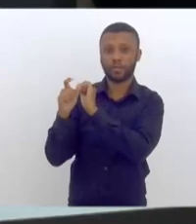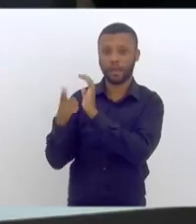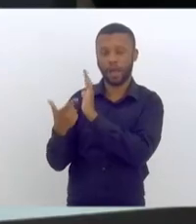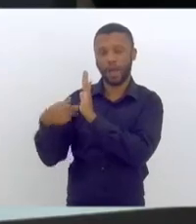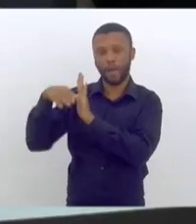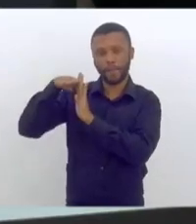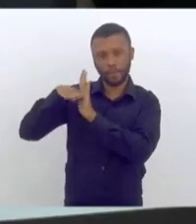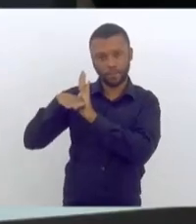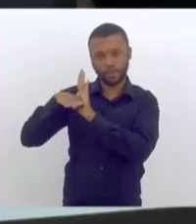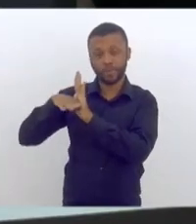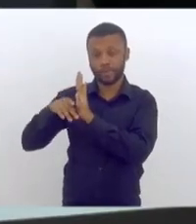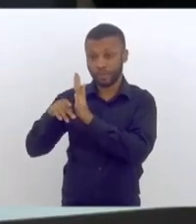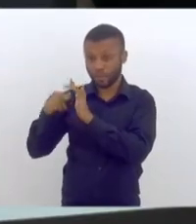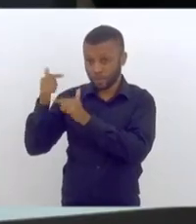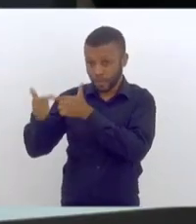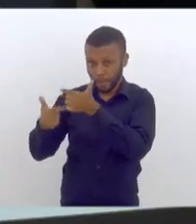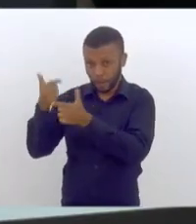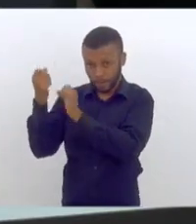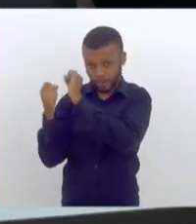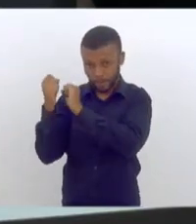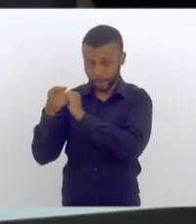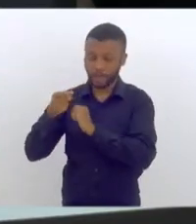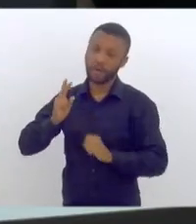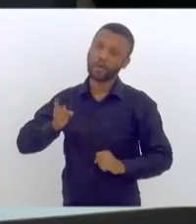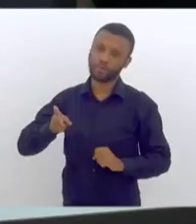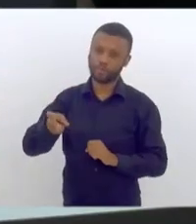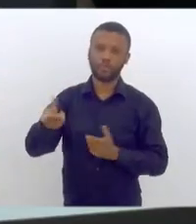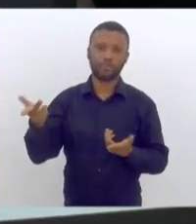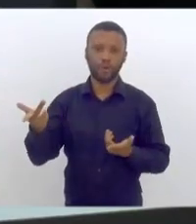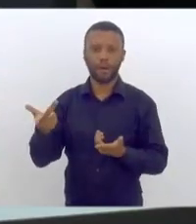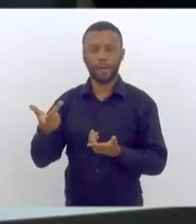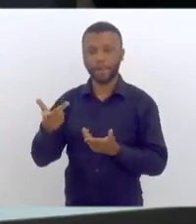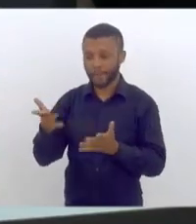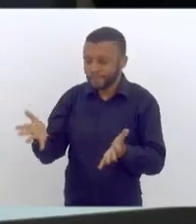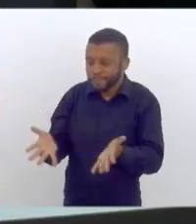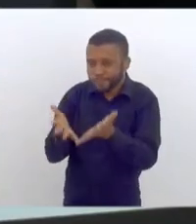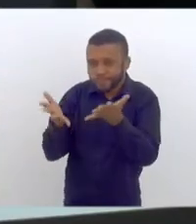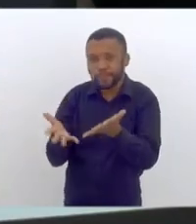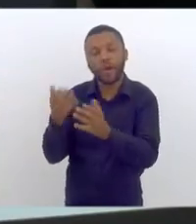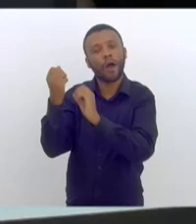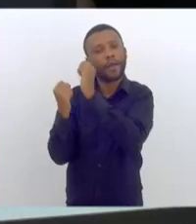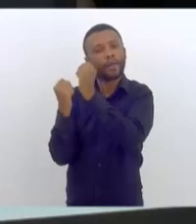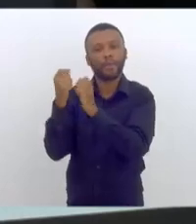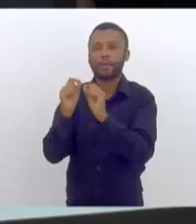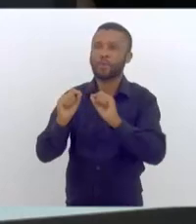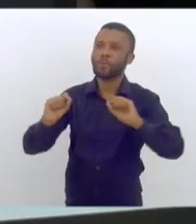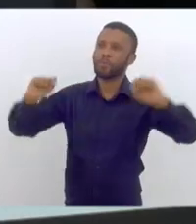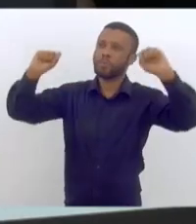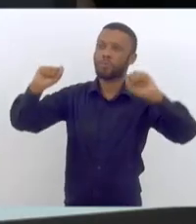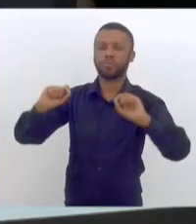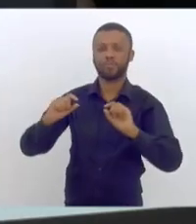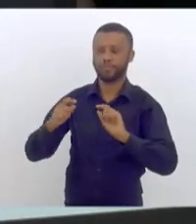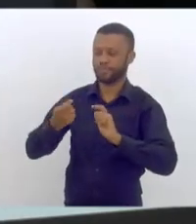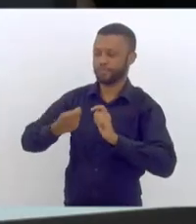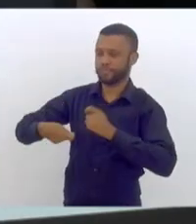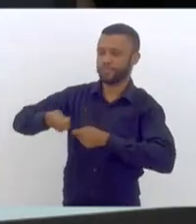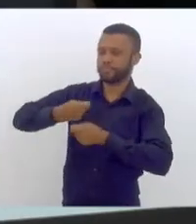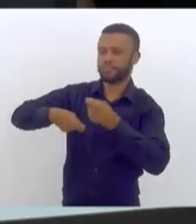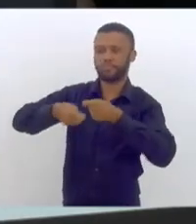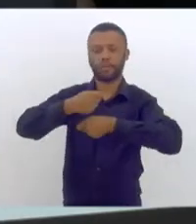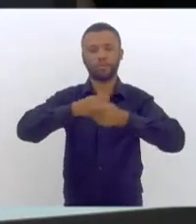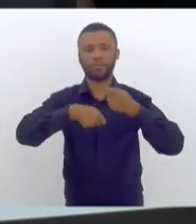continuidade da atividade Empresarial acho que é isso para manter as empresas vivas no nosso setor né a nossa economia de repente